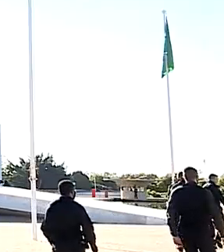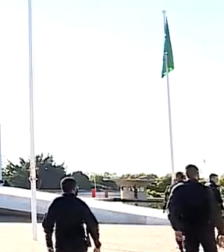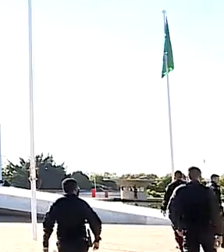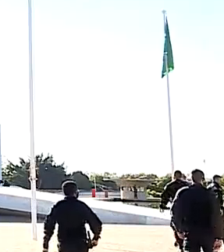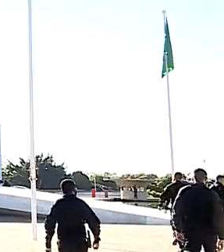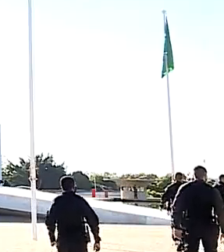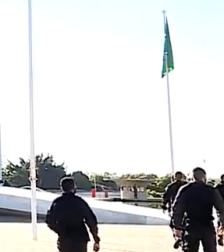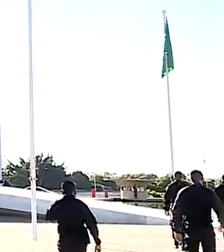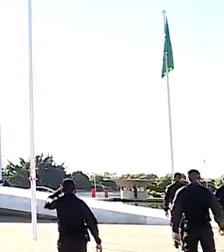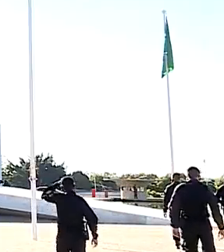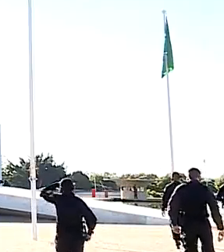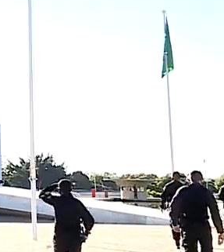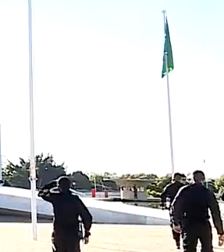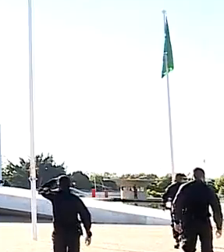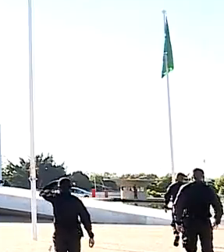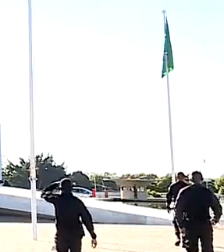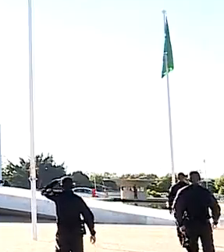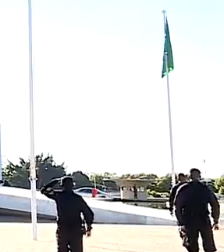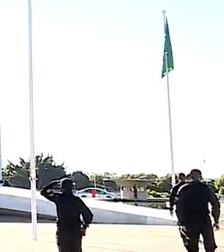Legenda Adriana